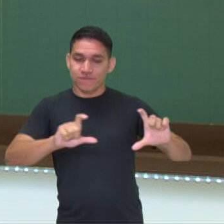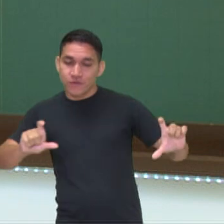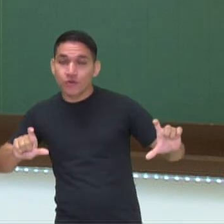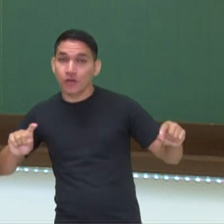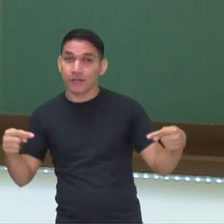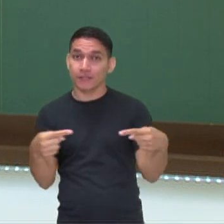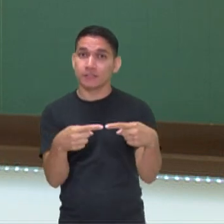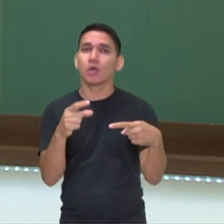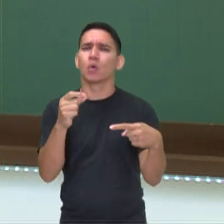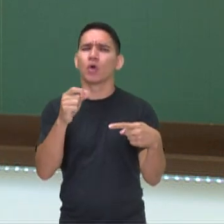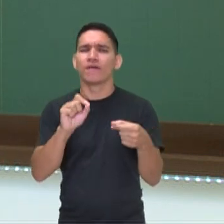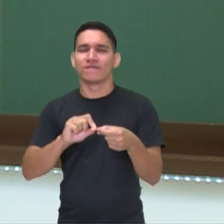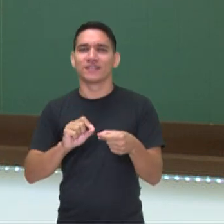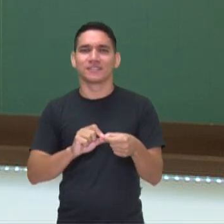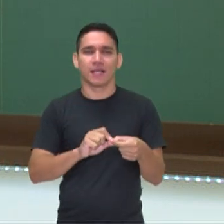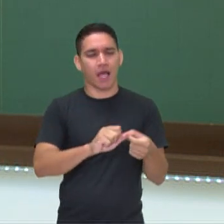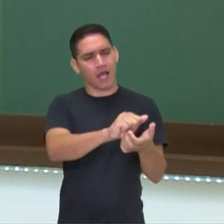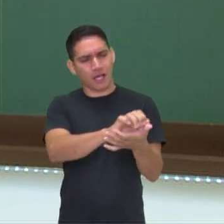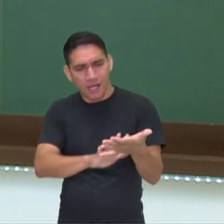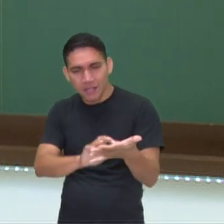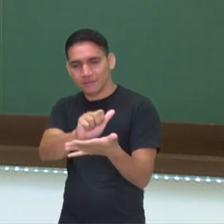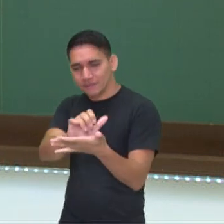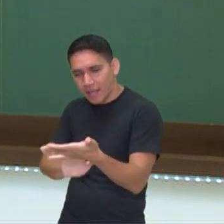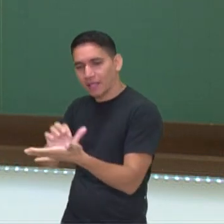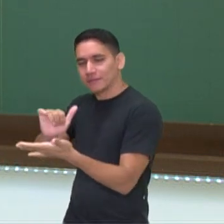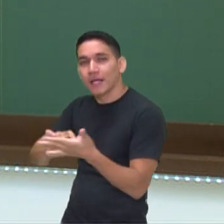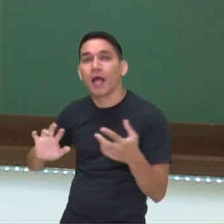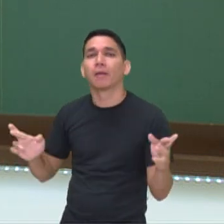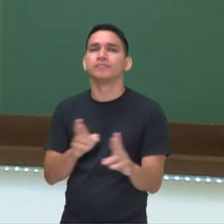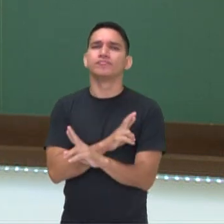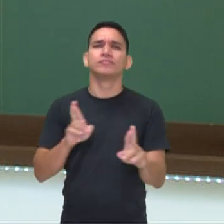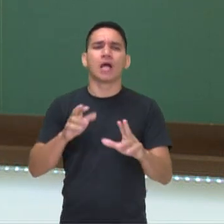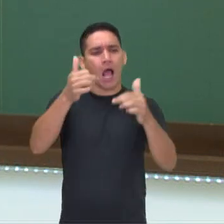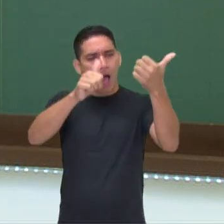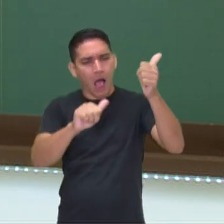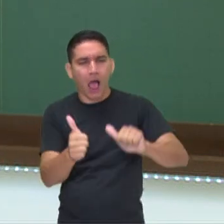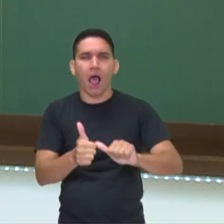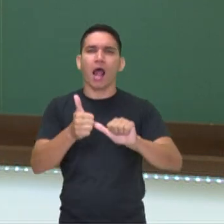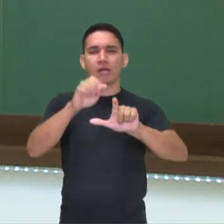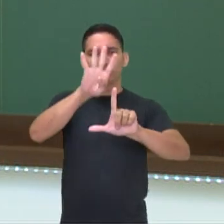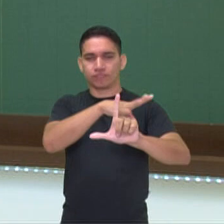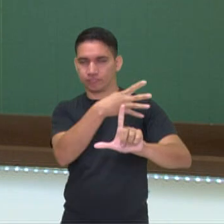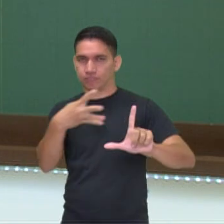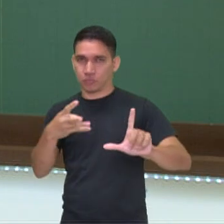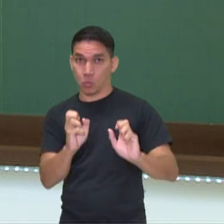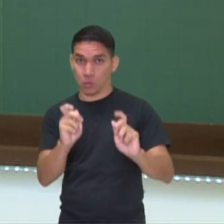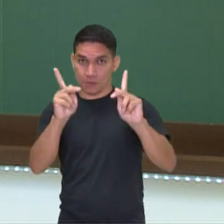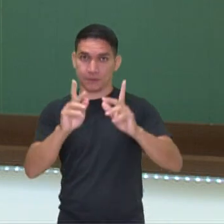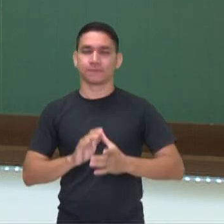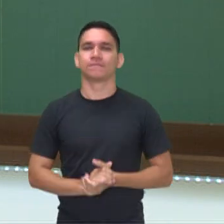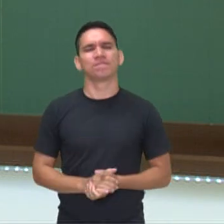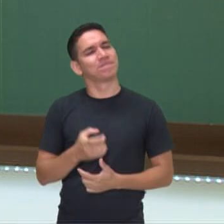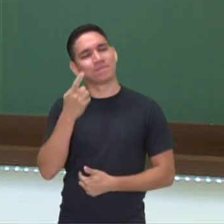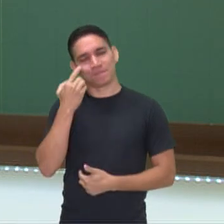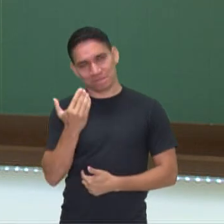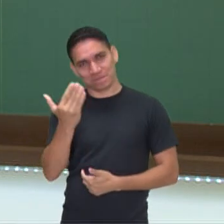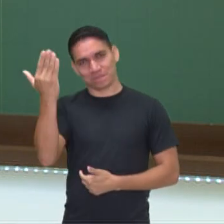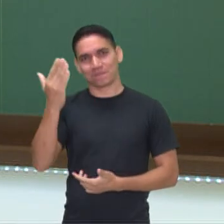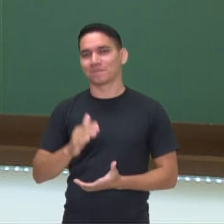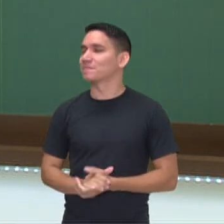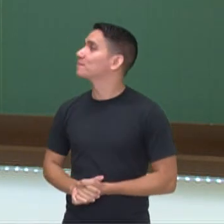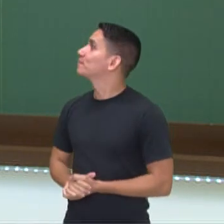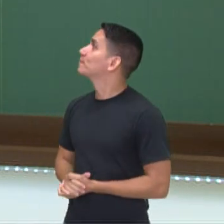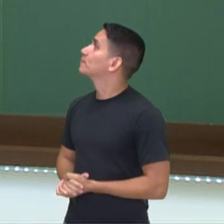de resoluções de problemas, tá? Que envolvam a análise do gráfico. Beleza? Bora lá?